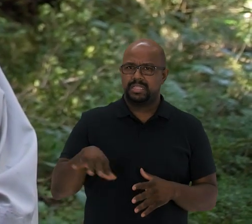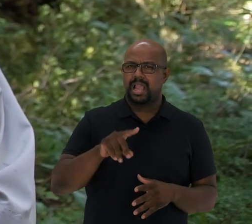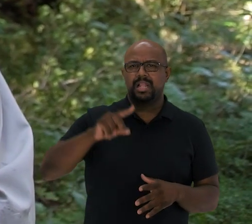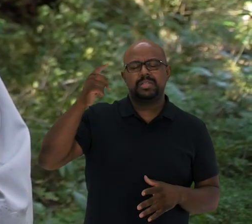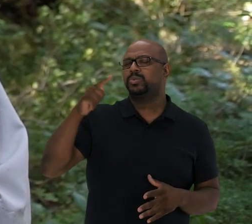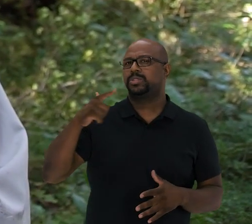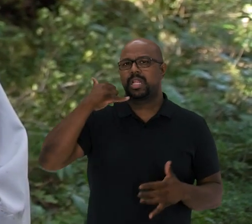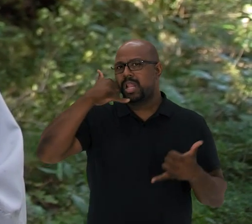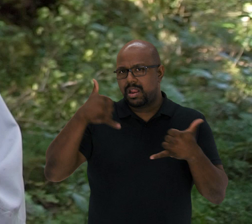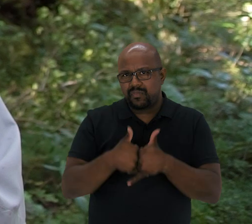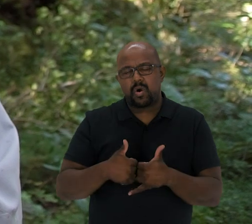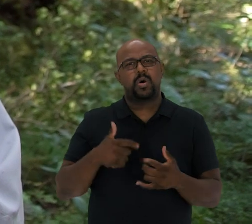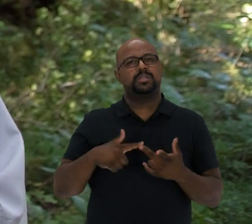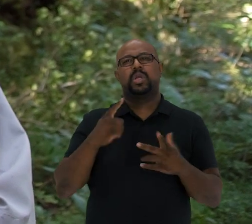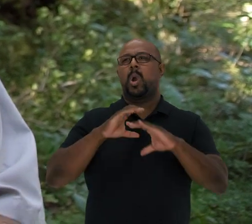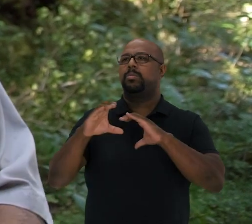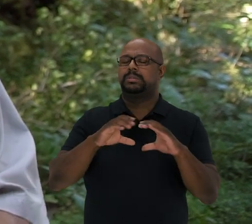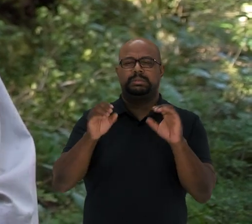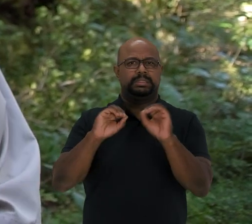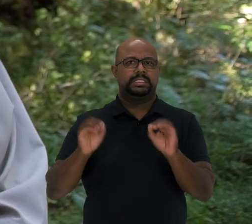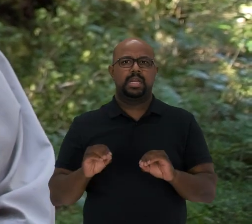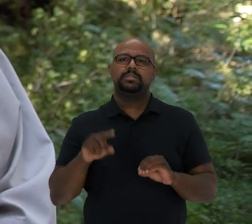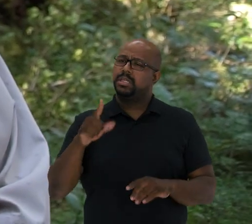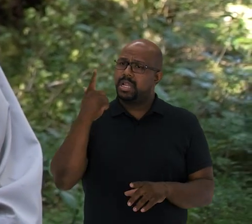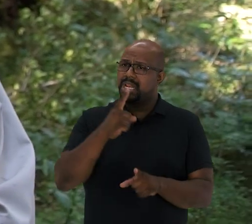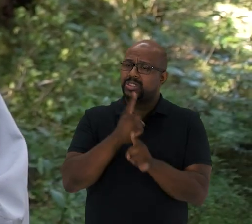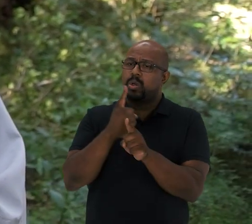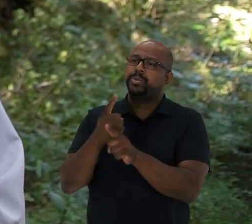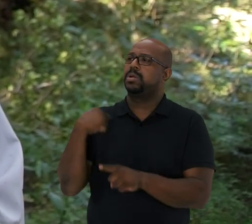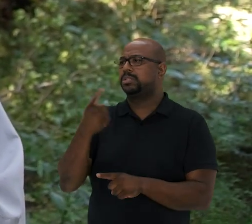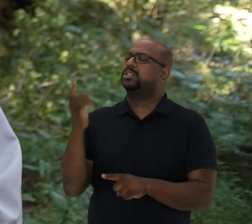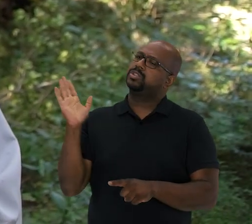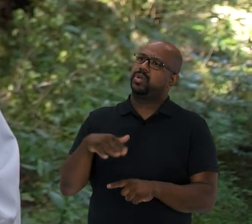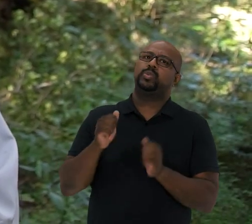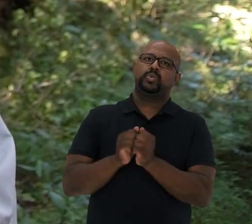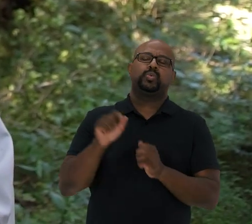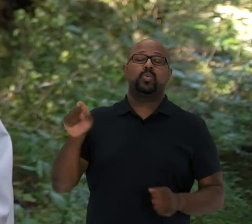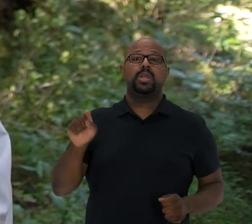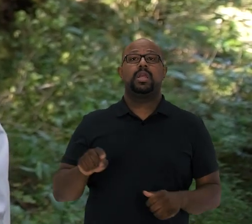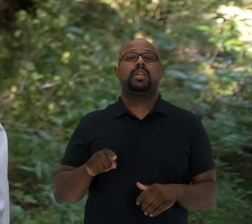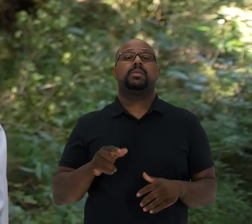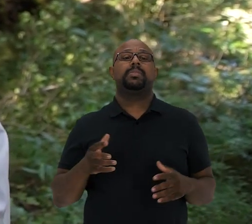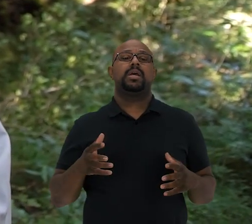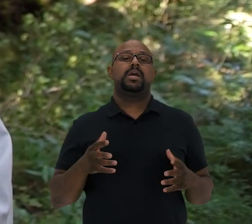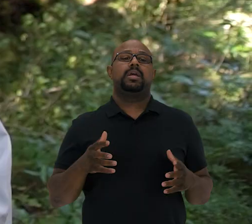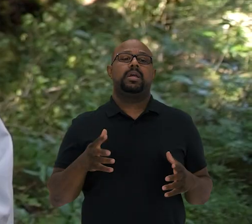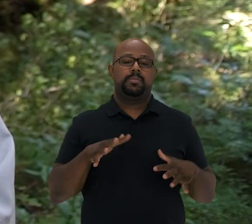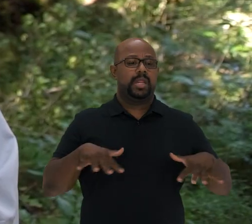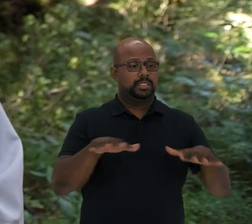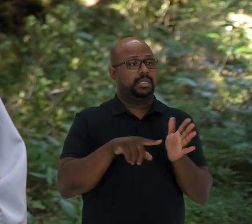e naquele tempo não tinha telefone, não tinha meios de comunicação nenhuma, e ele descobriu e a gente veio com ele